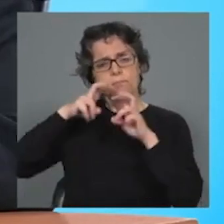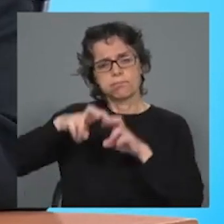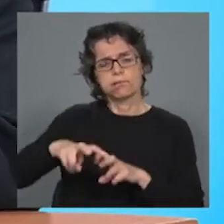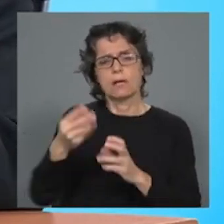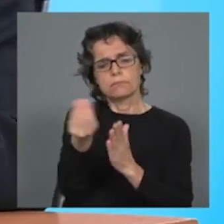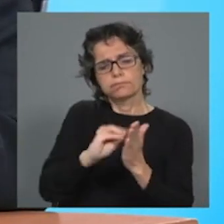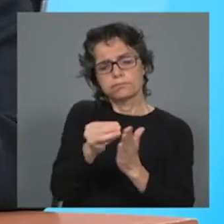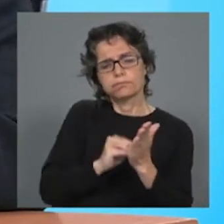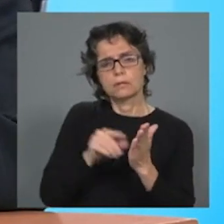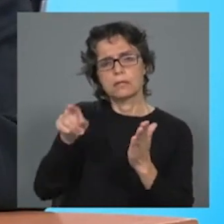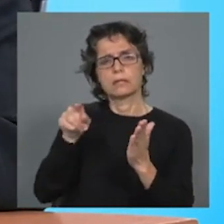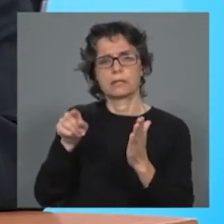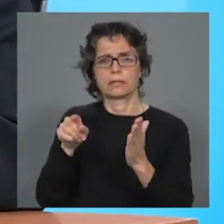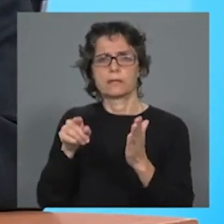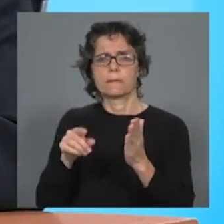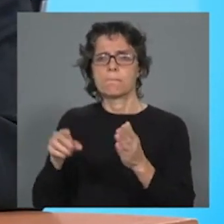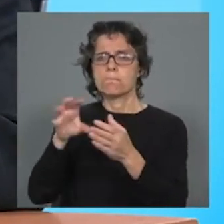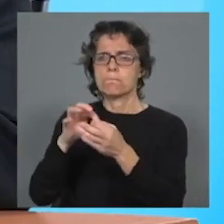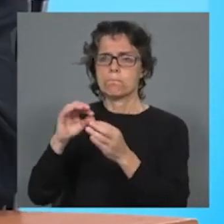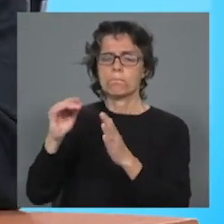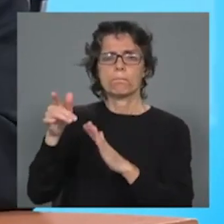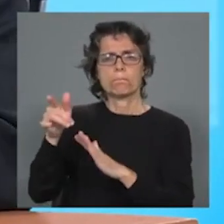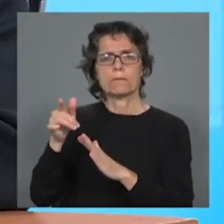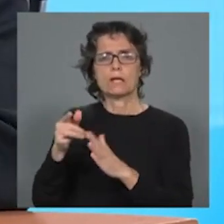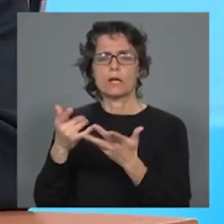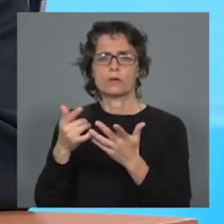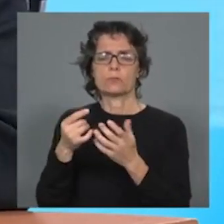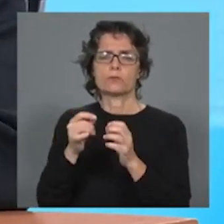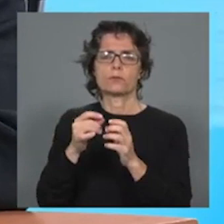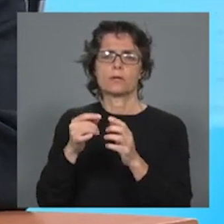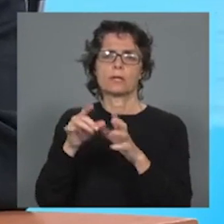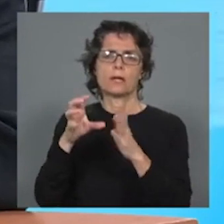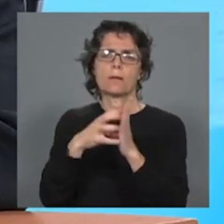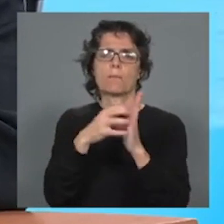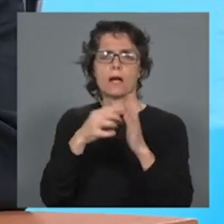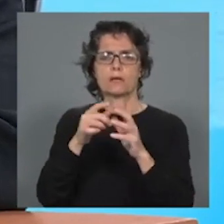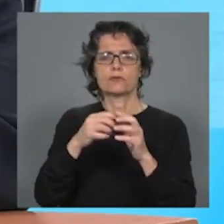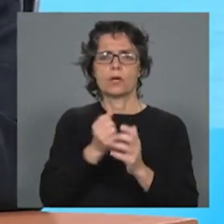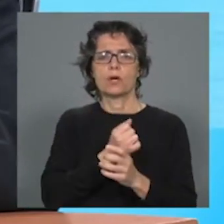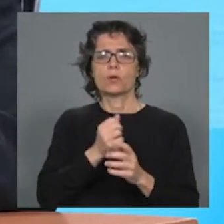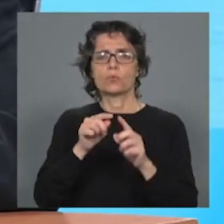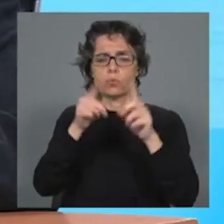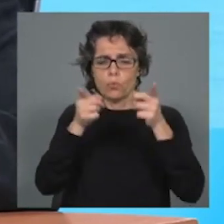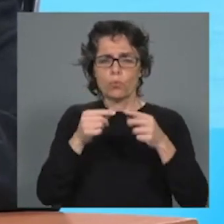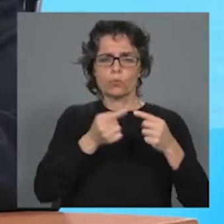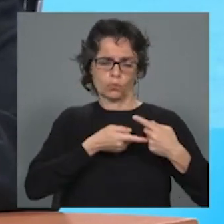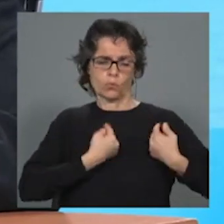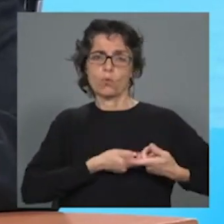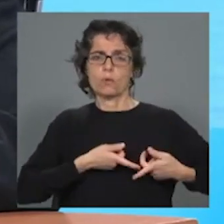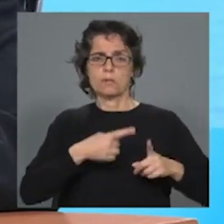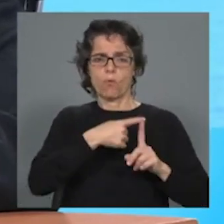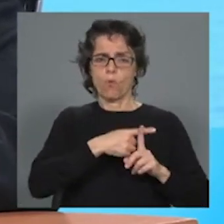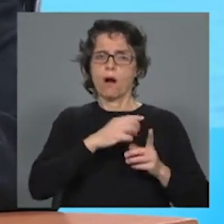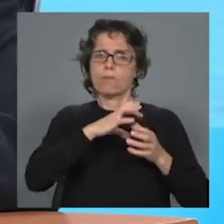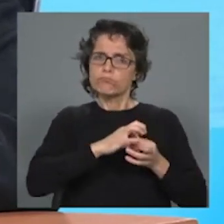como um nacionalismo francês, aquela ideia do coração e da cruz, e muitas coisas mais